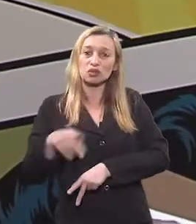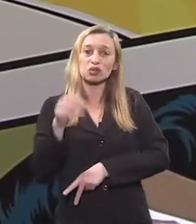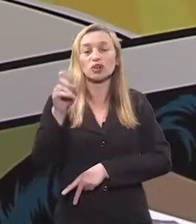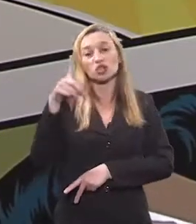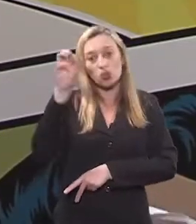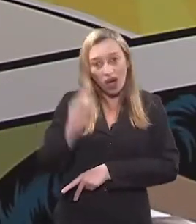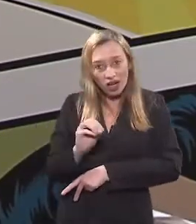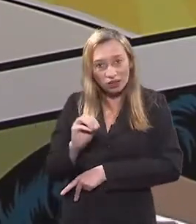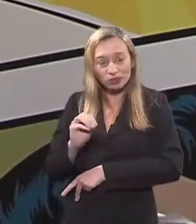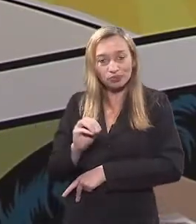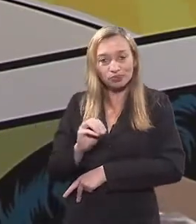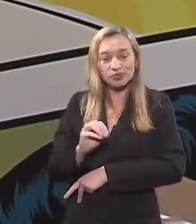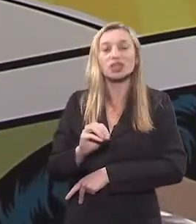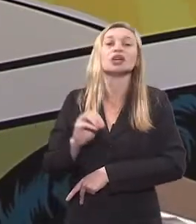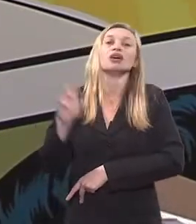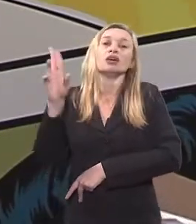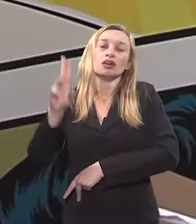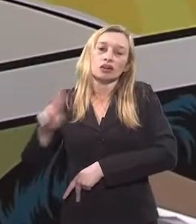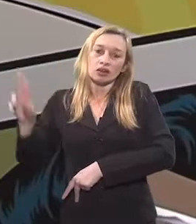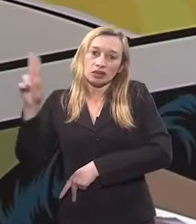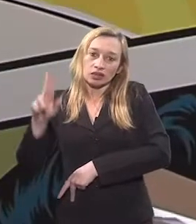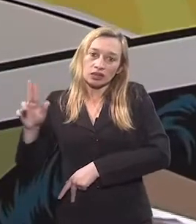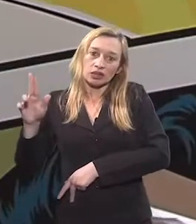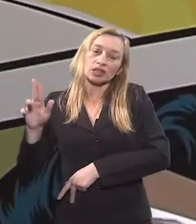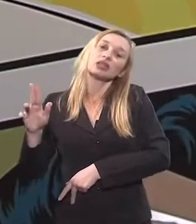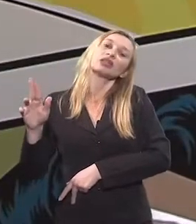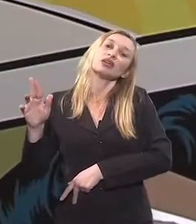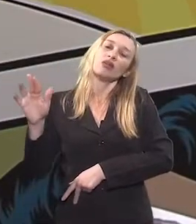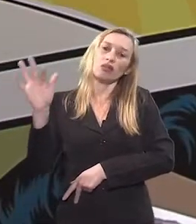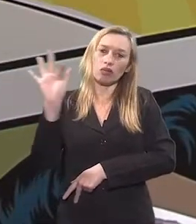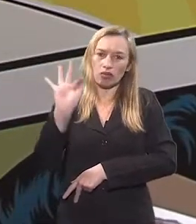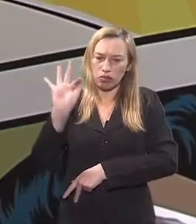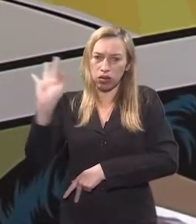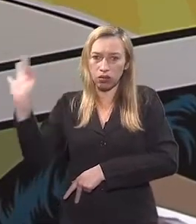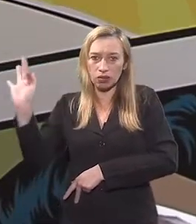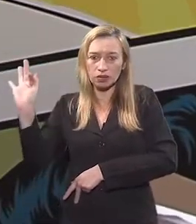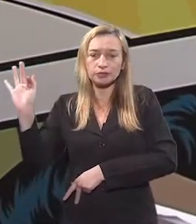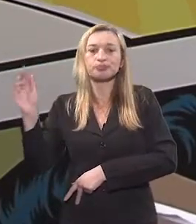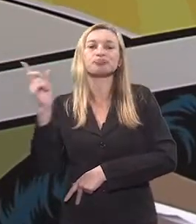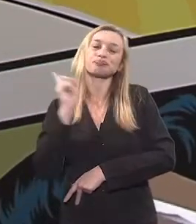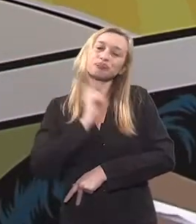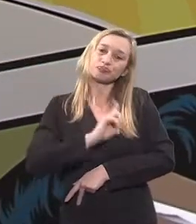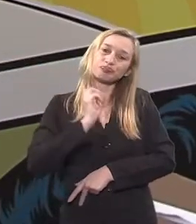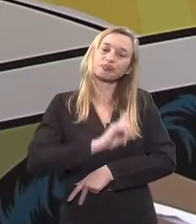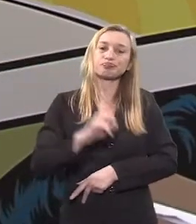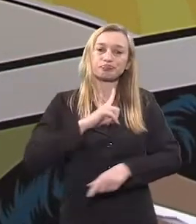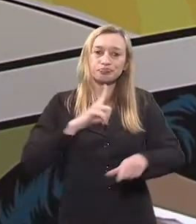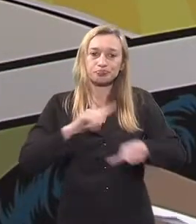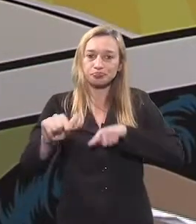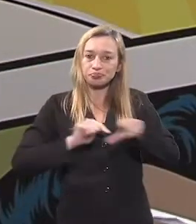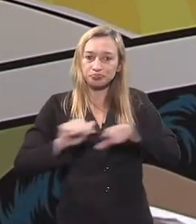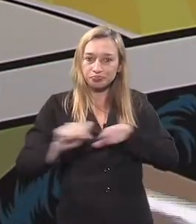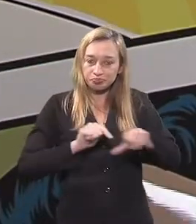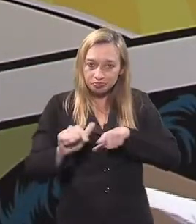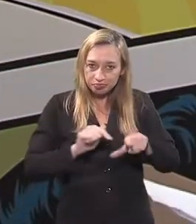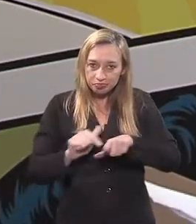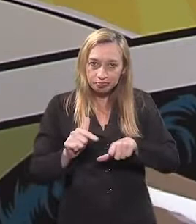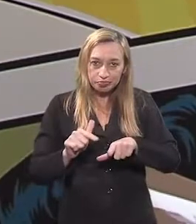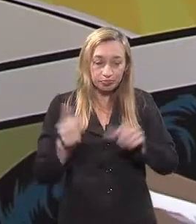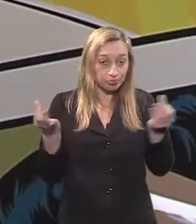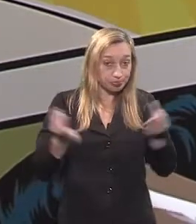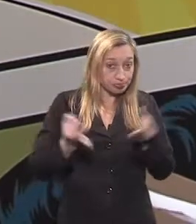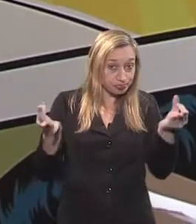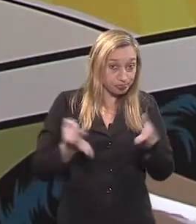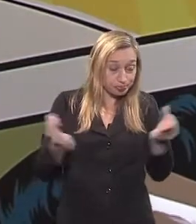professor Eduardo de Assis, da Universidade Federal de Minas Gerais, teve um trabalho